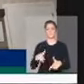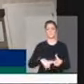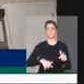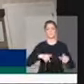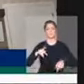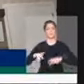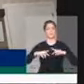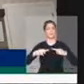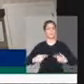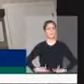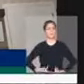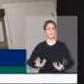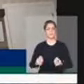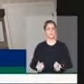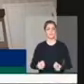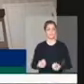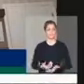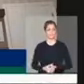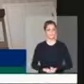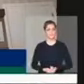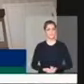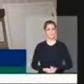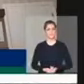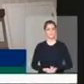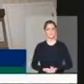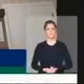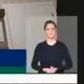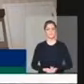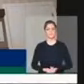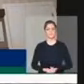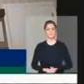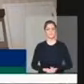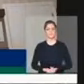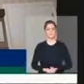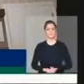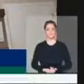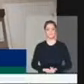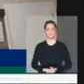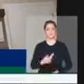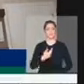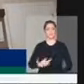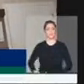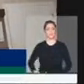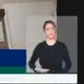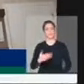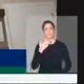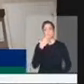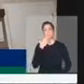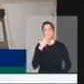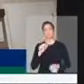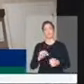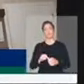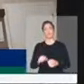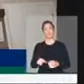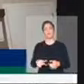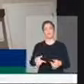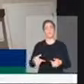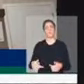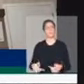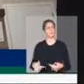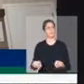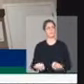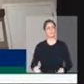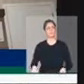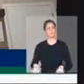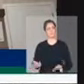estado brasileiro o país o governo brasileiro silêncio ia e não toma medidas absolutamente